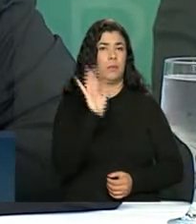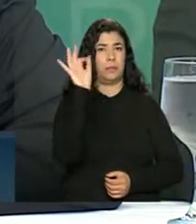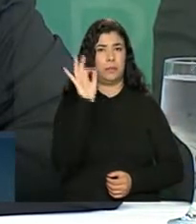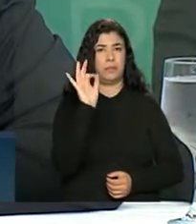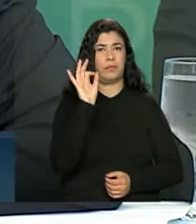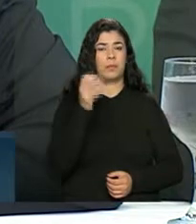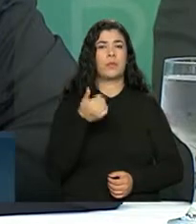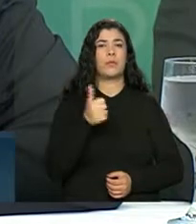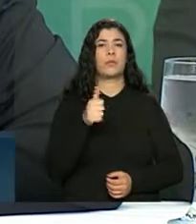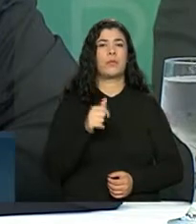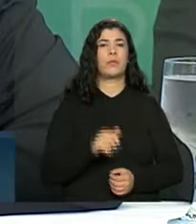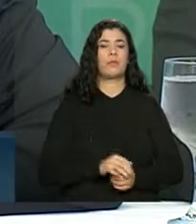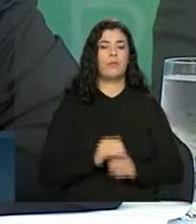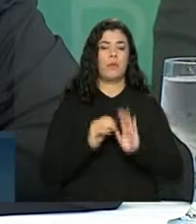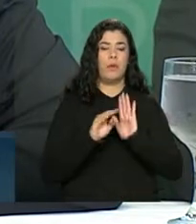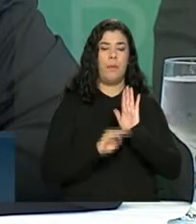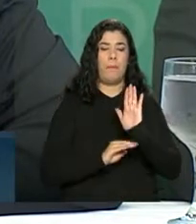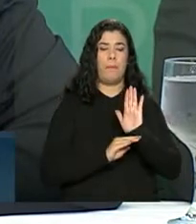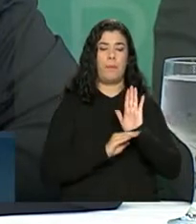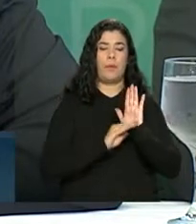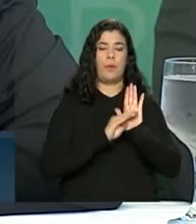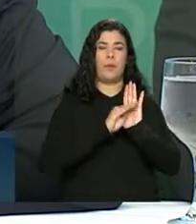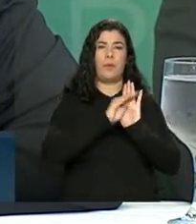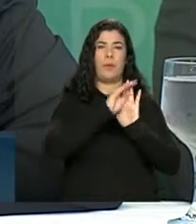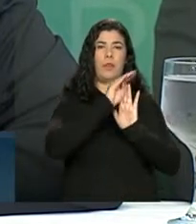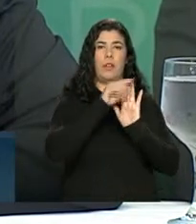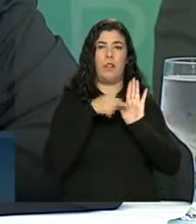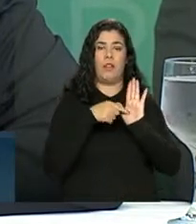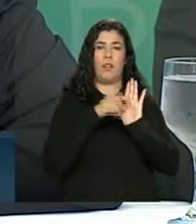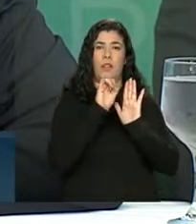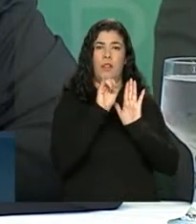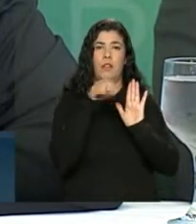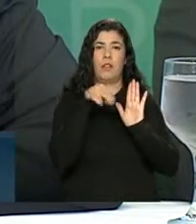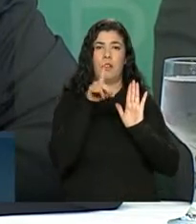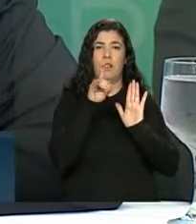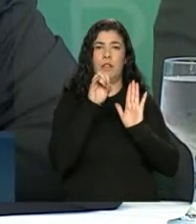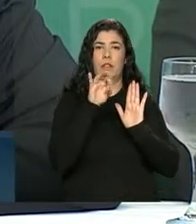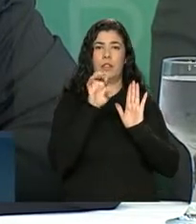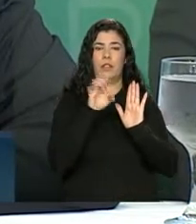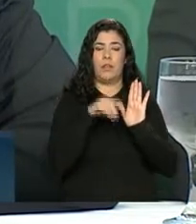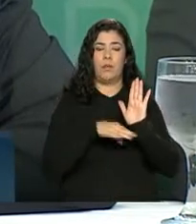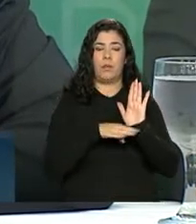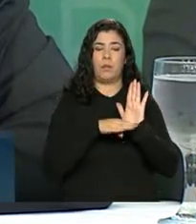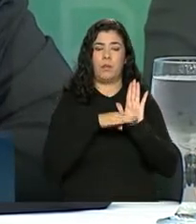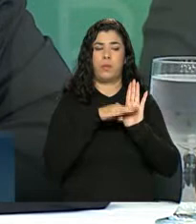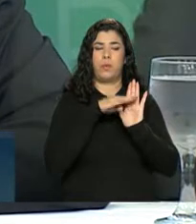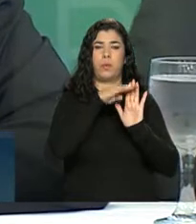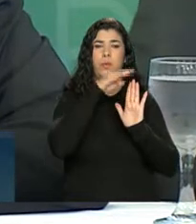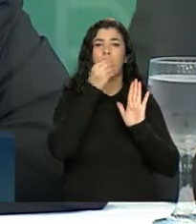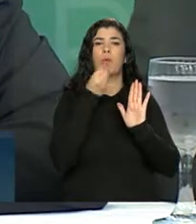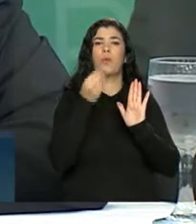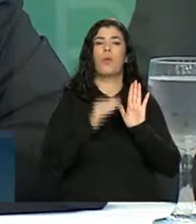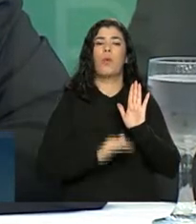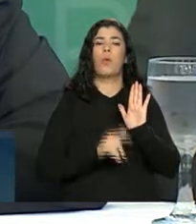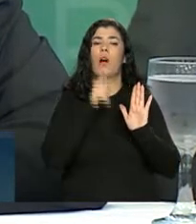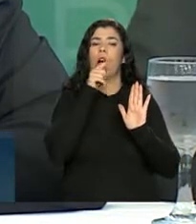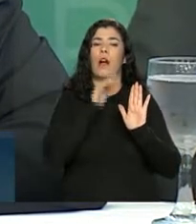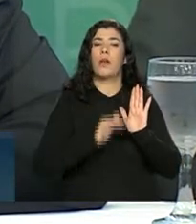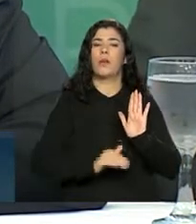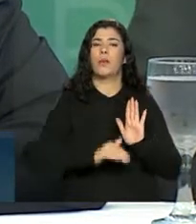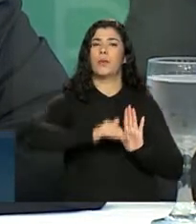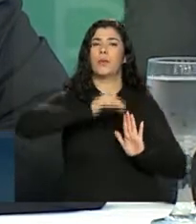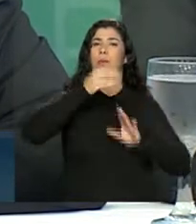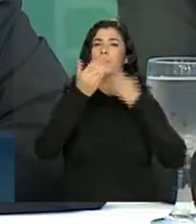verificação da mesma quantidade de água porque você adota referenciais diferentes se você considerar a